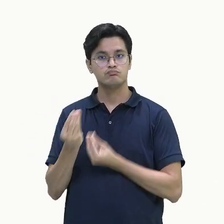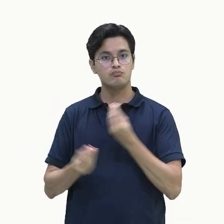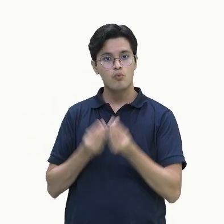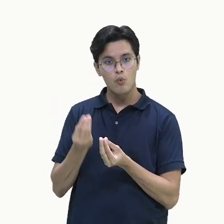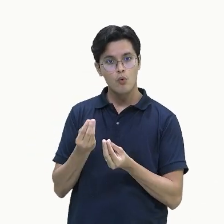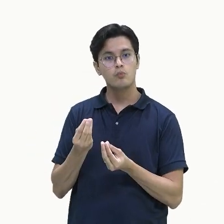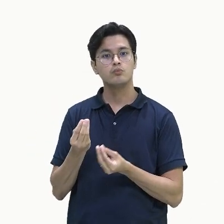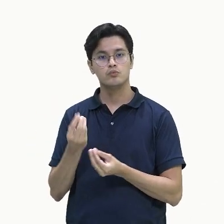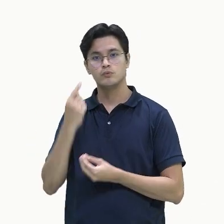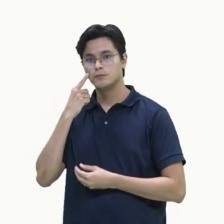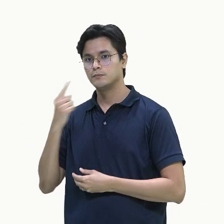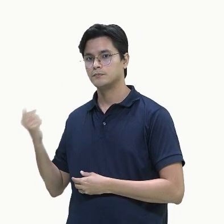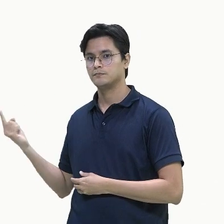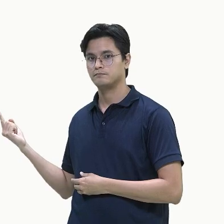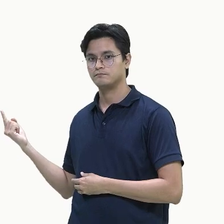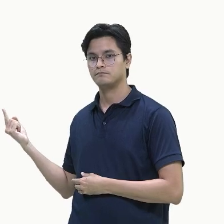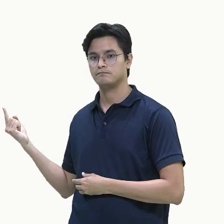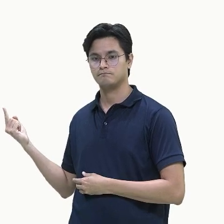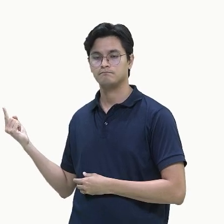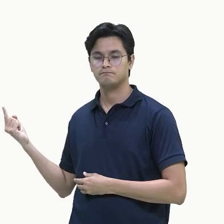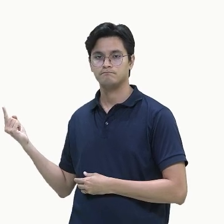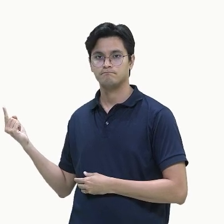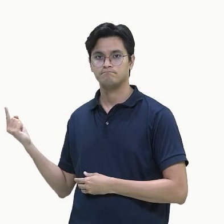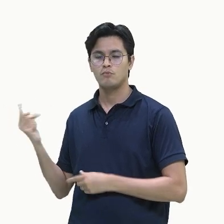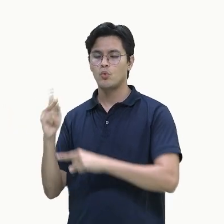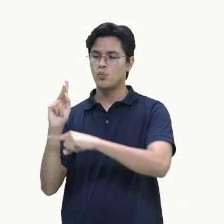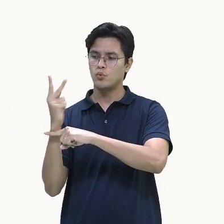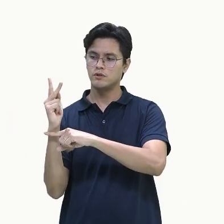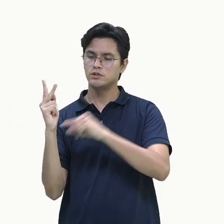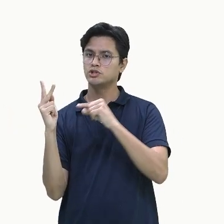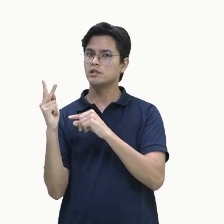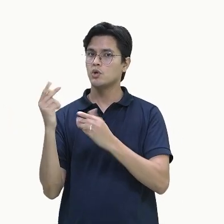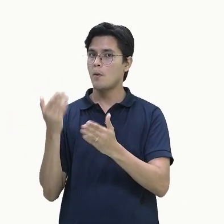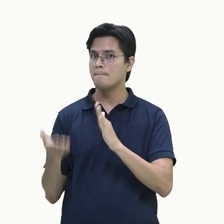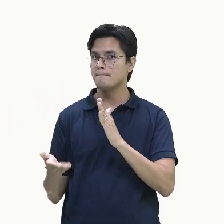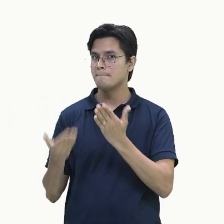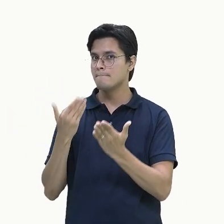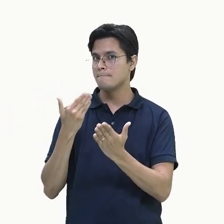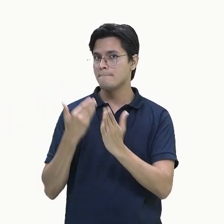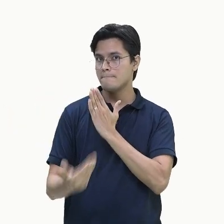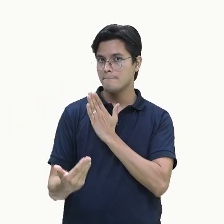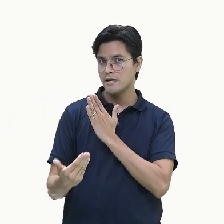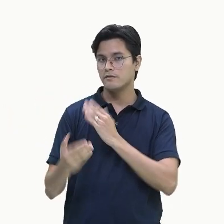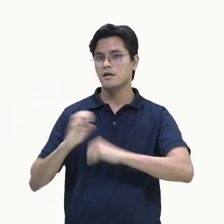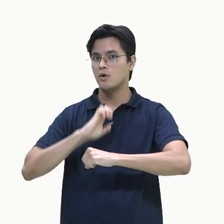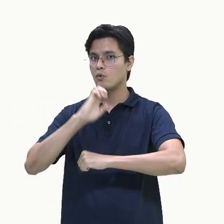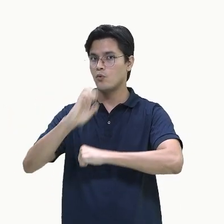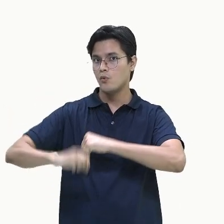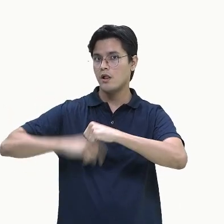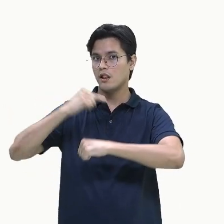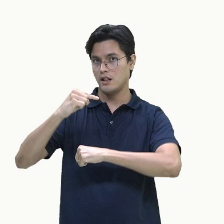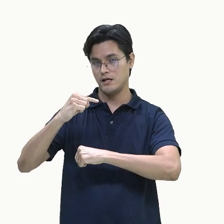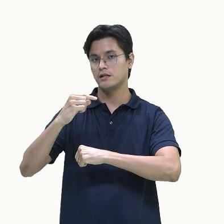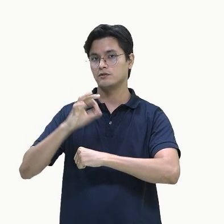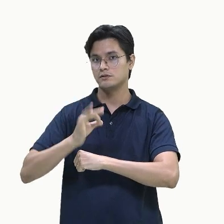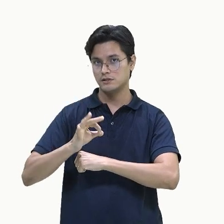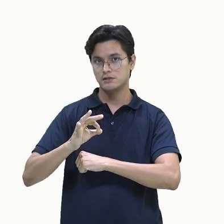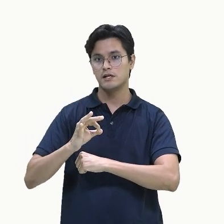Dizendo que o hidrogênio perdeu o elétron para o oxigênio,